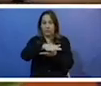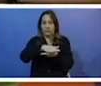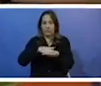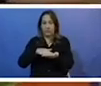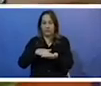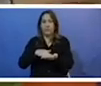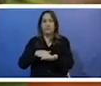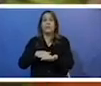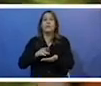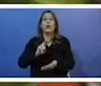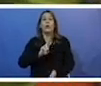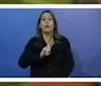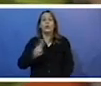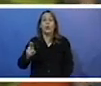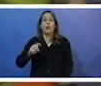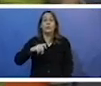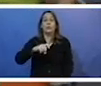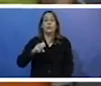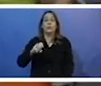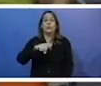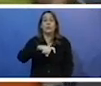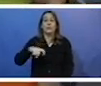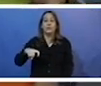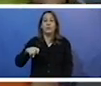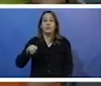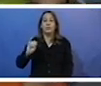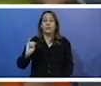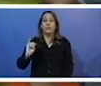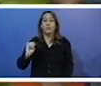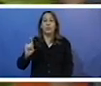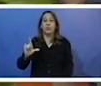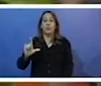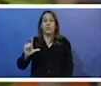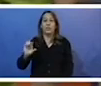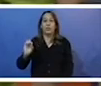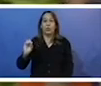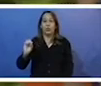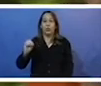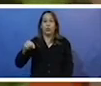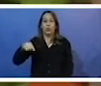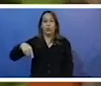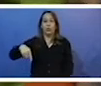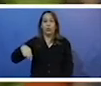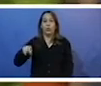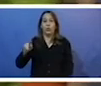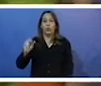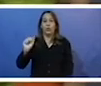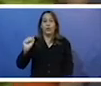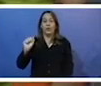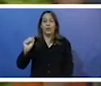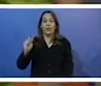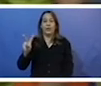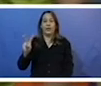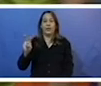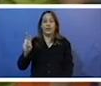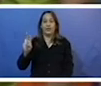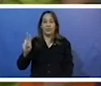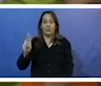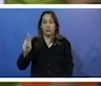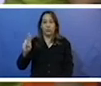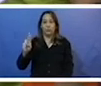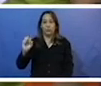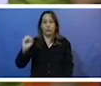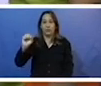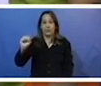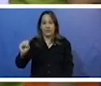são xilogravuras. Já ouviu essa palavra? Grifa aí igual eu grifei aqui, ó, essa palavra,